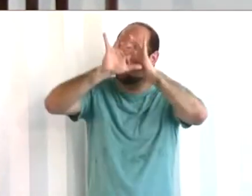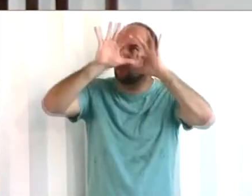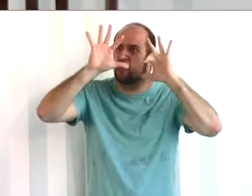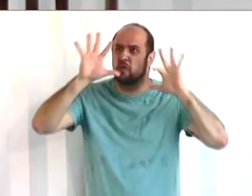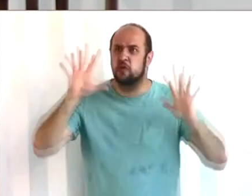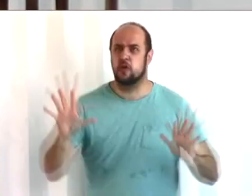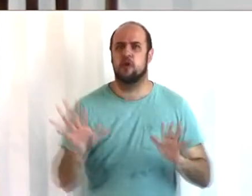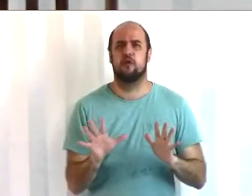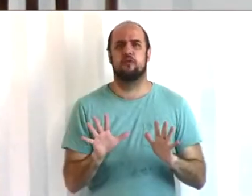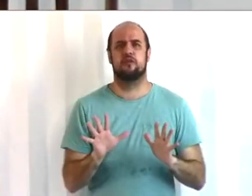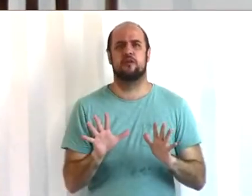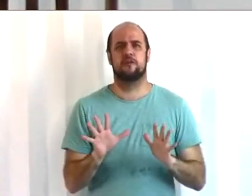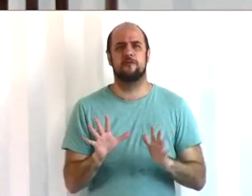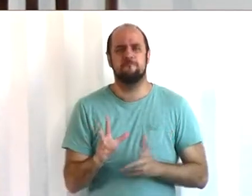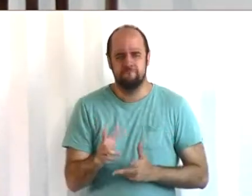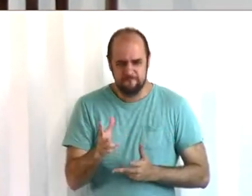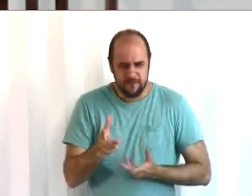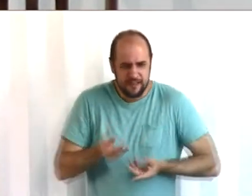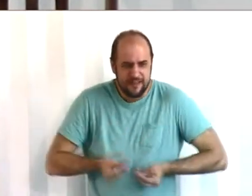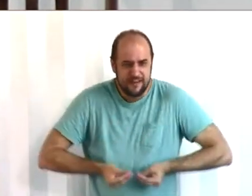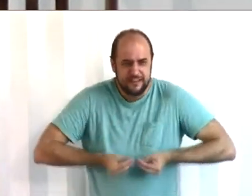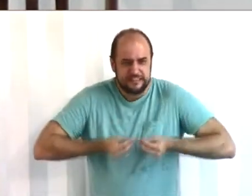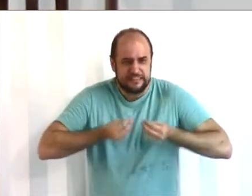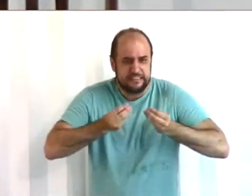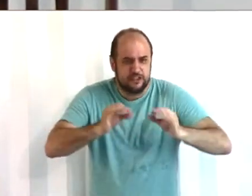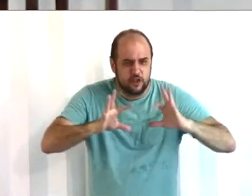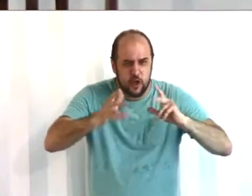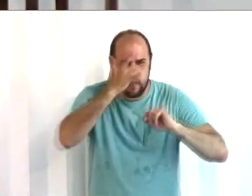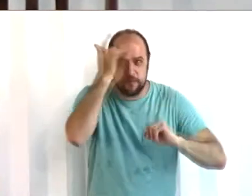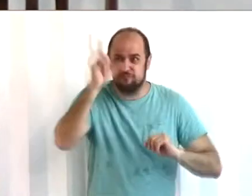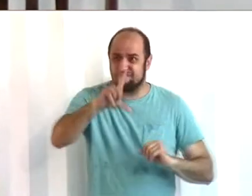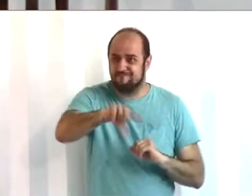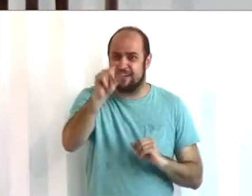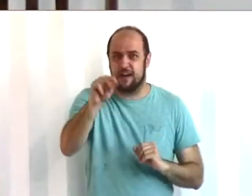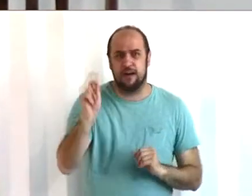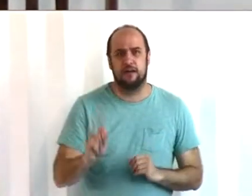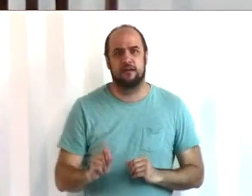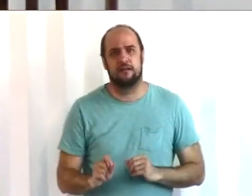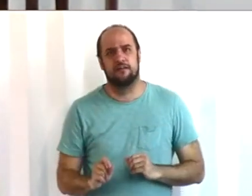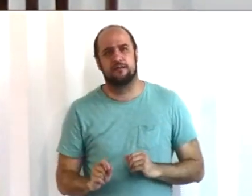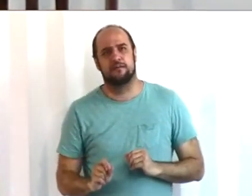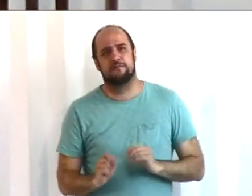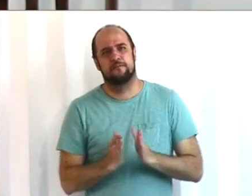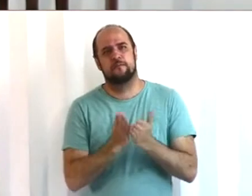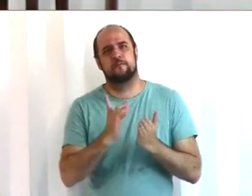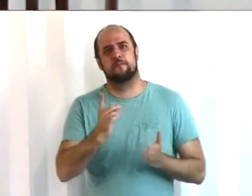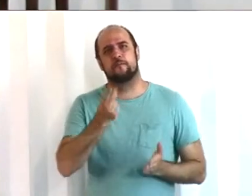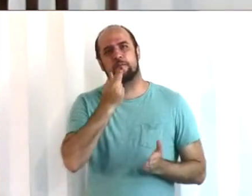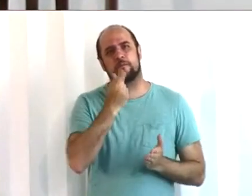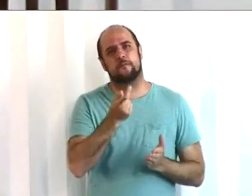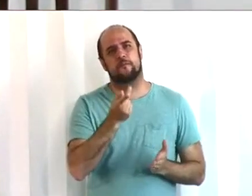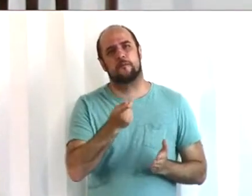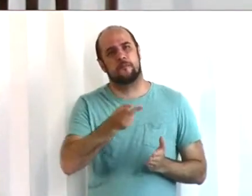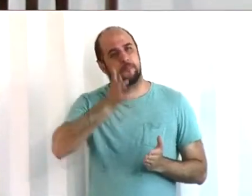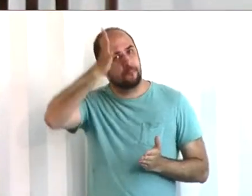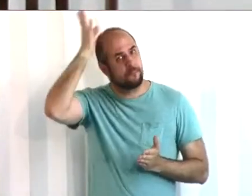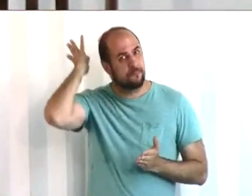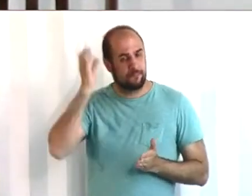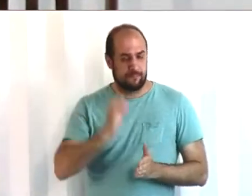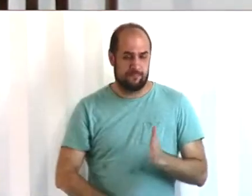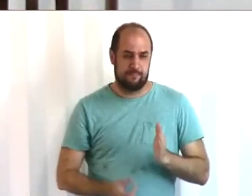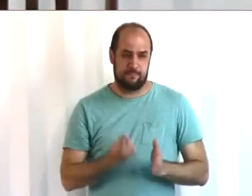para entregar um benefício a todos os eleitos de Deus. Está escrito assim, em